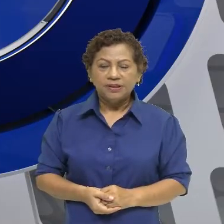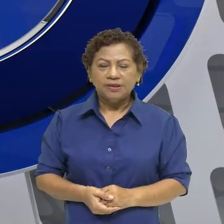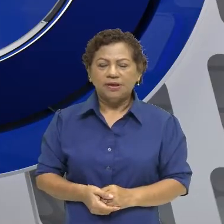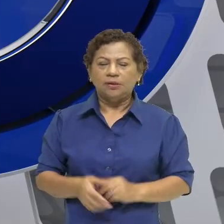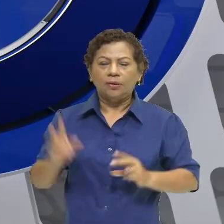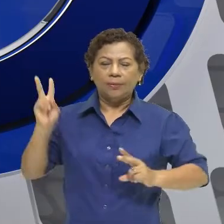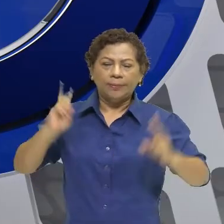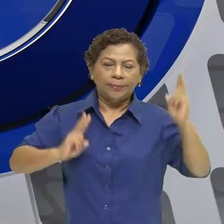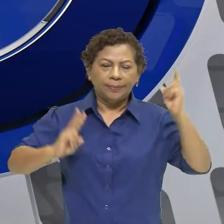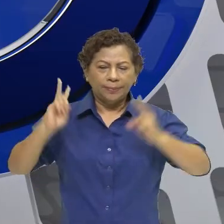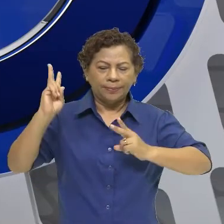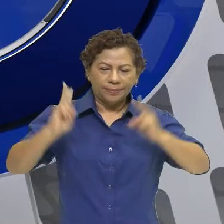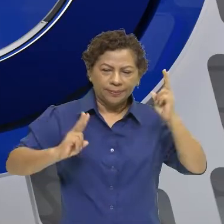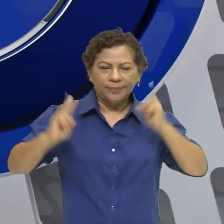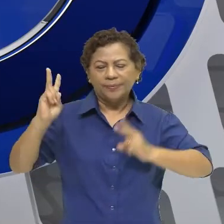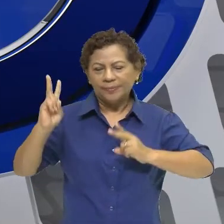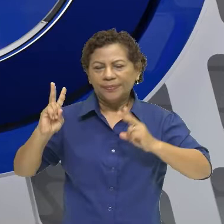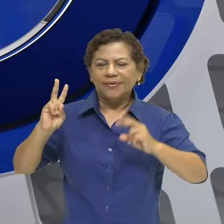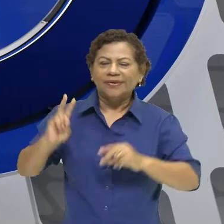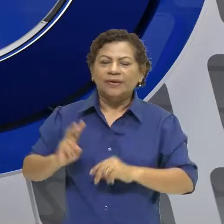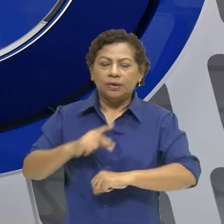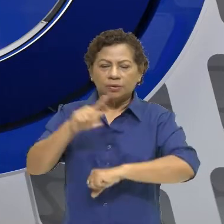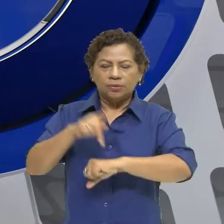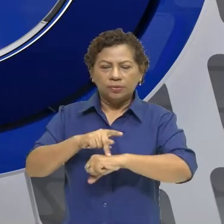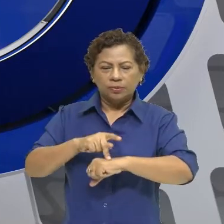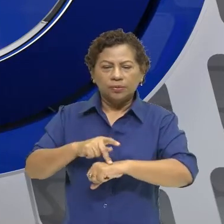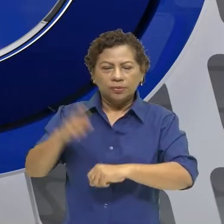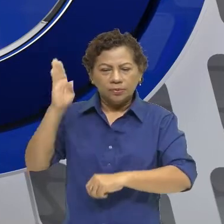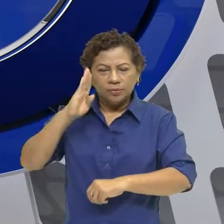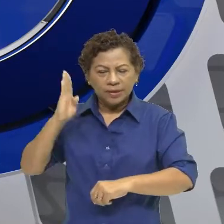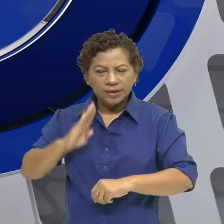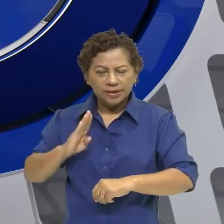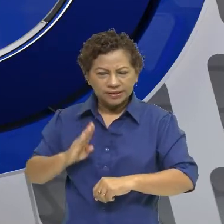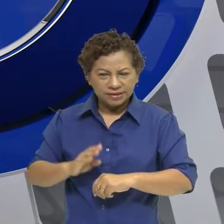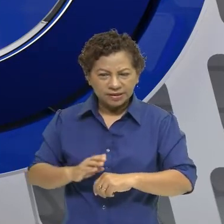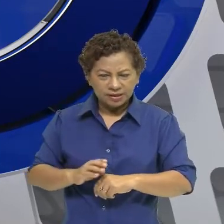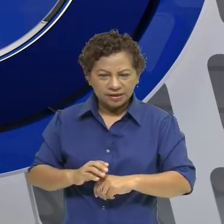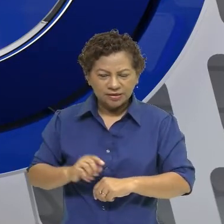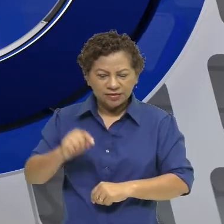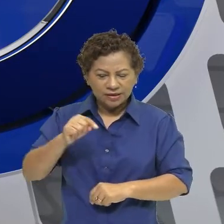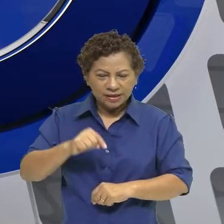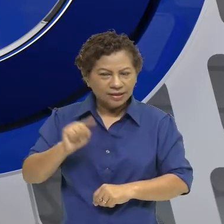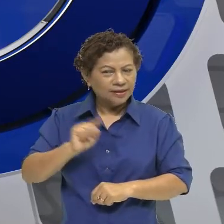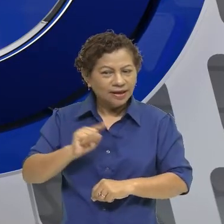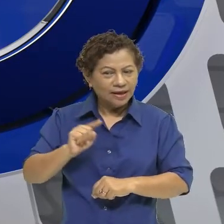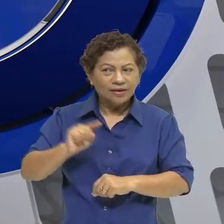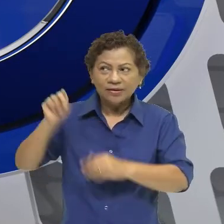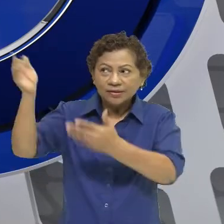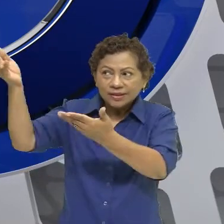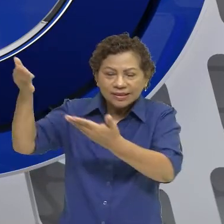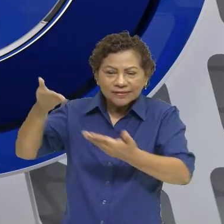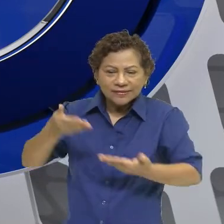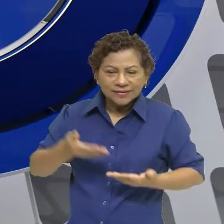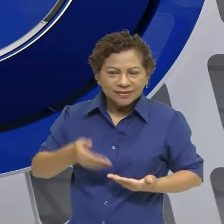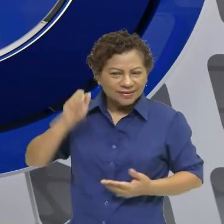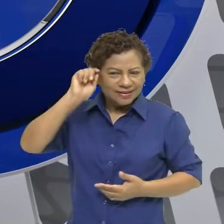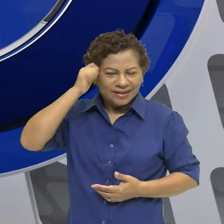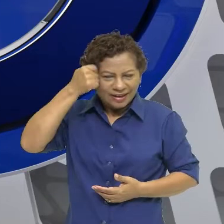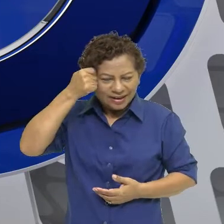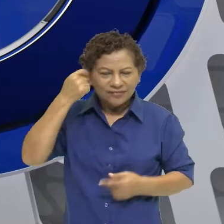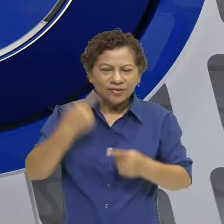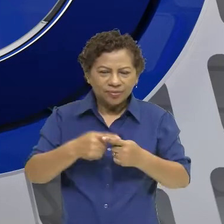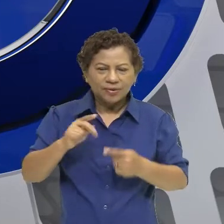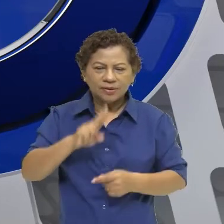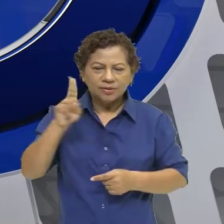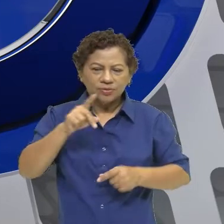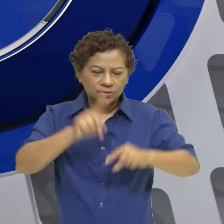festa popular brasileira, ela tem forte influência da cultura africana. a utilização dos instrumentos musicais de